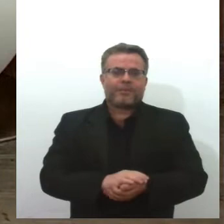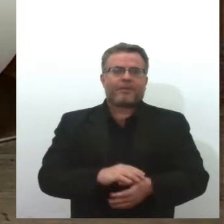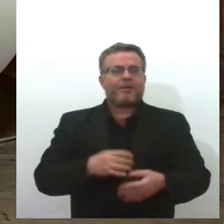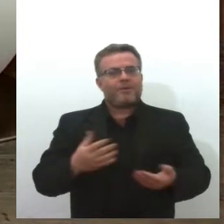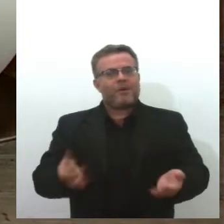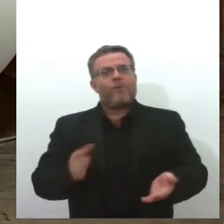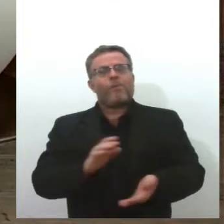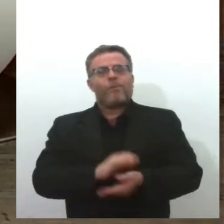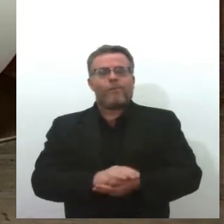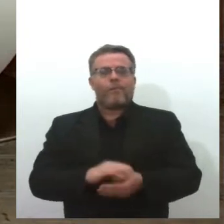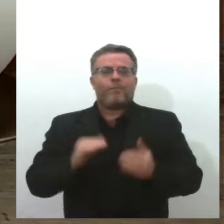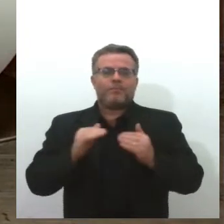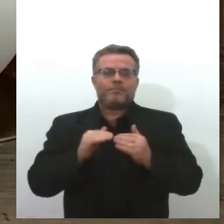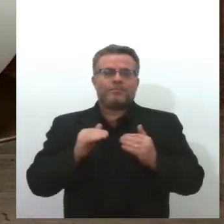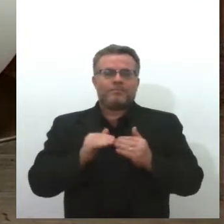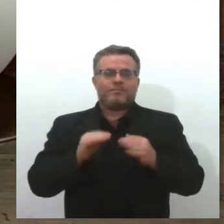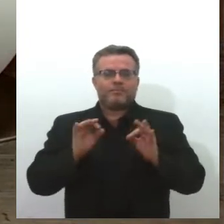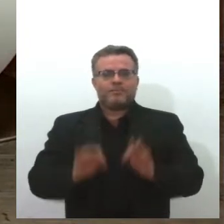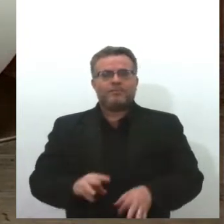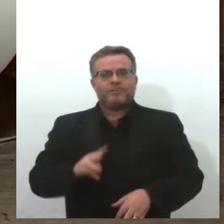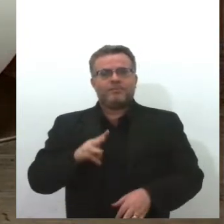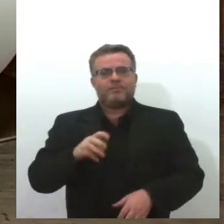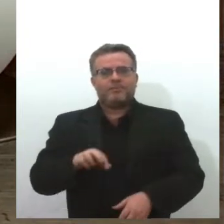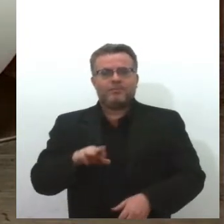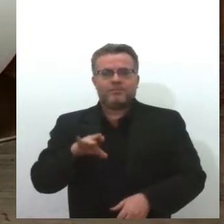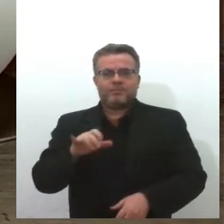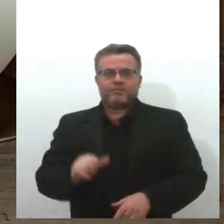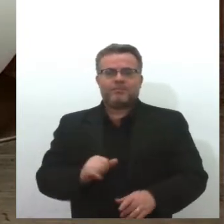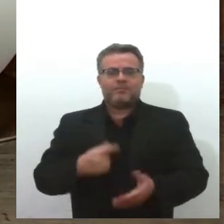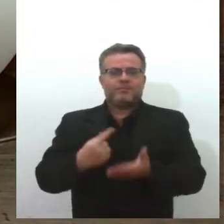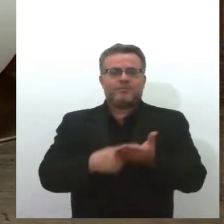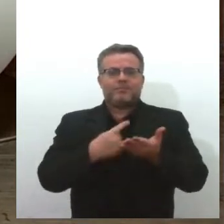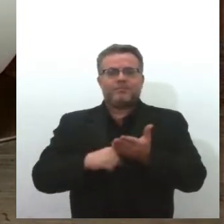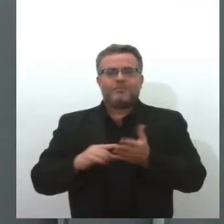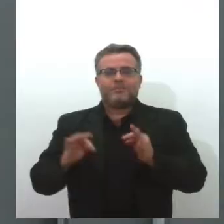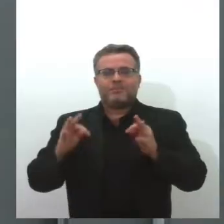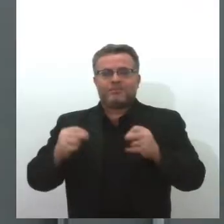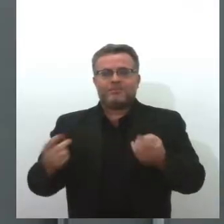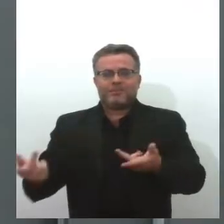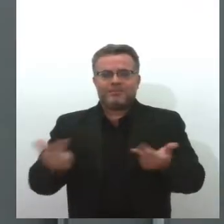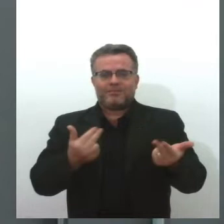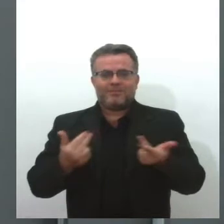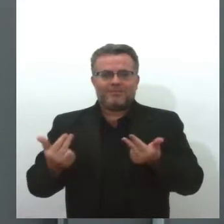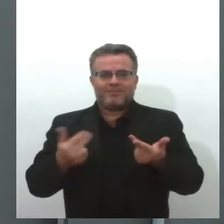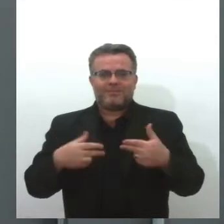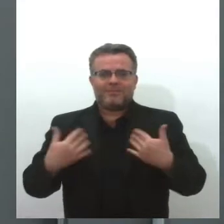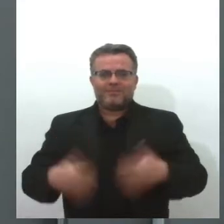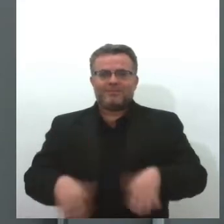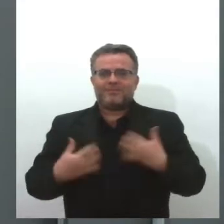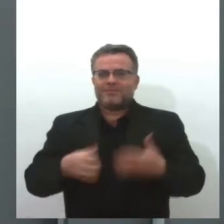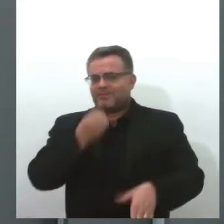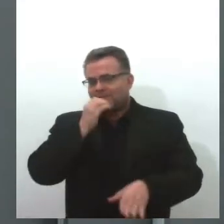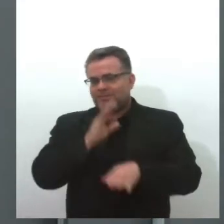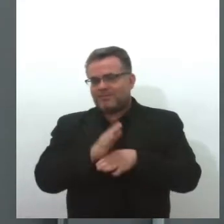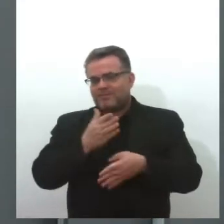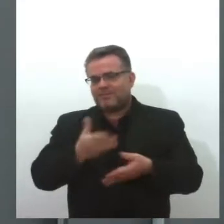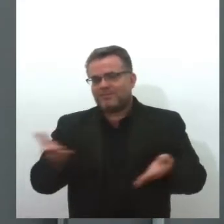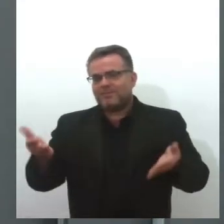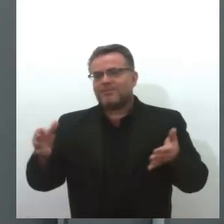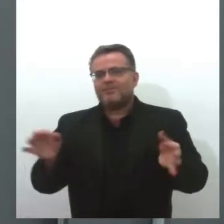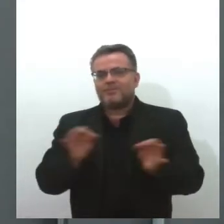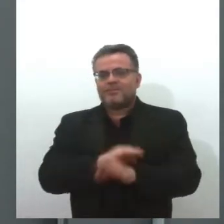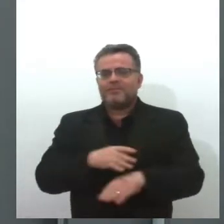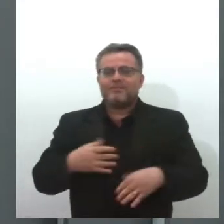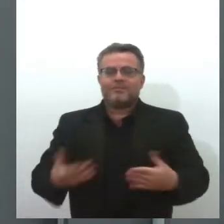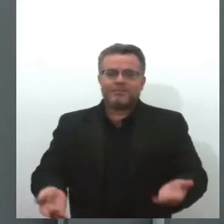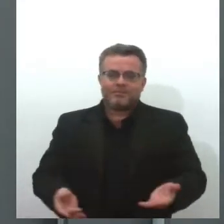tom, assim, não, tem que combinar com a marca, já que eu não estou combinando com as meninas. Perfeito, né? Tá. Mas certo. Vamos lá, então. Boa tarde, Kátia Santana. Boa tarde, Sara